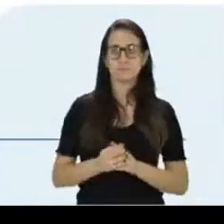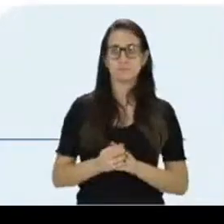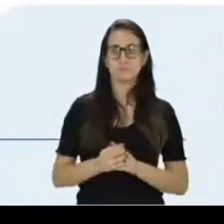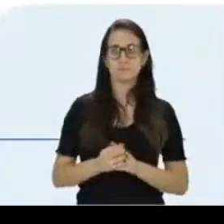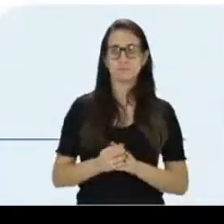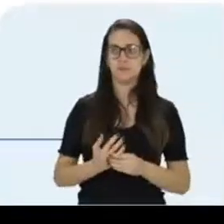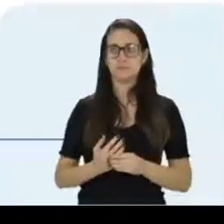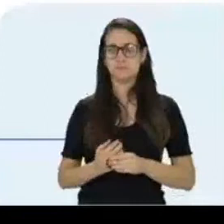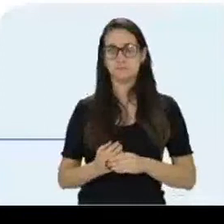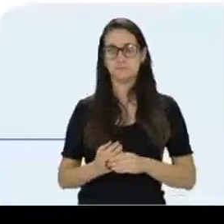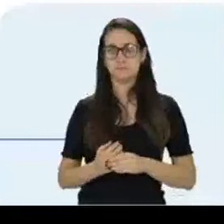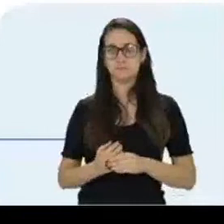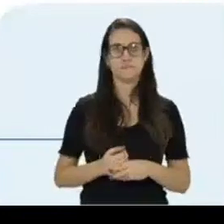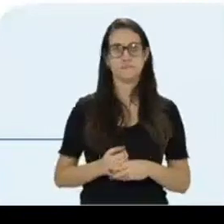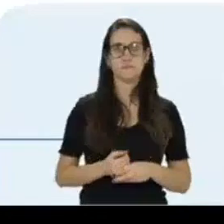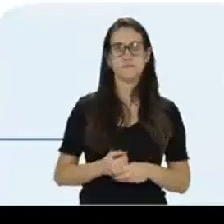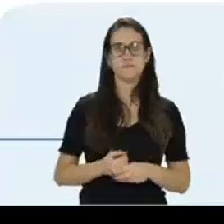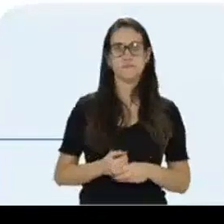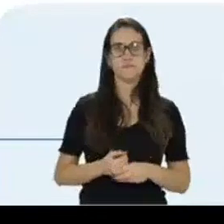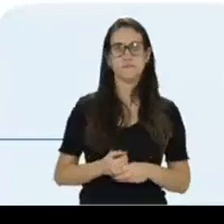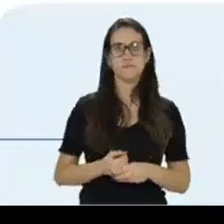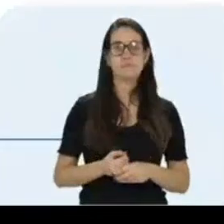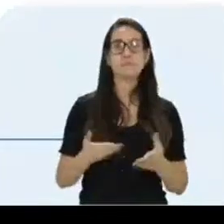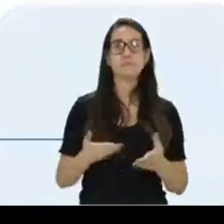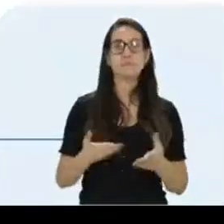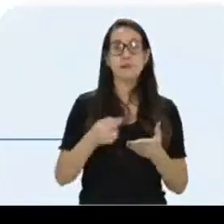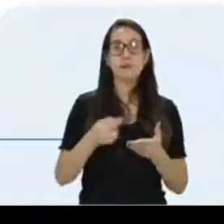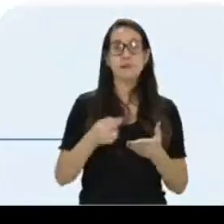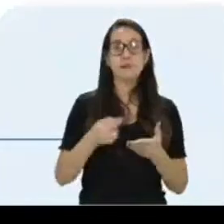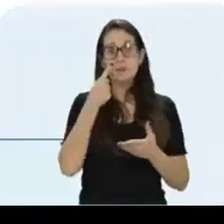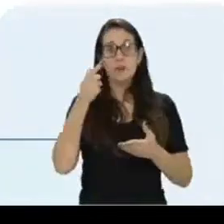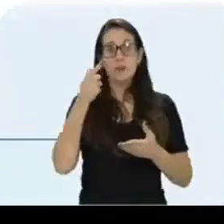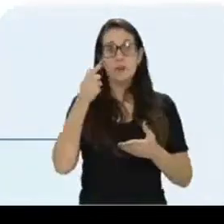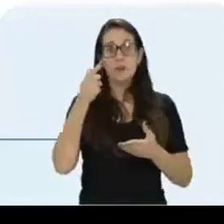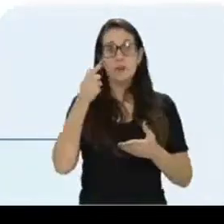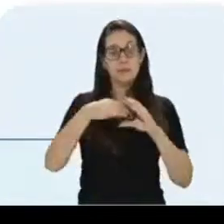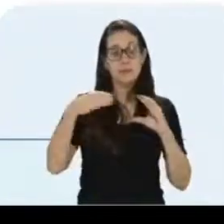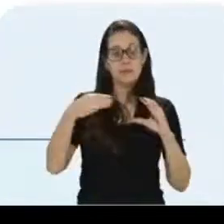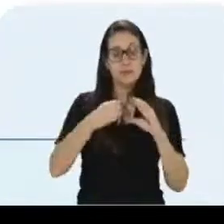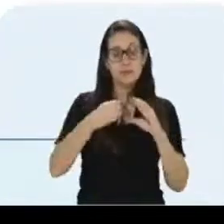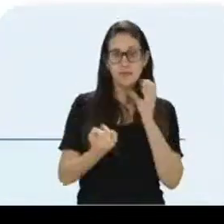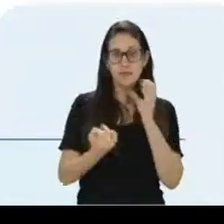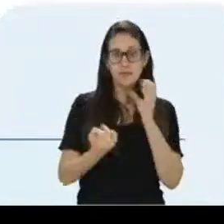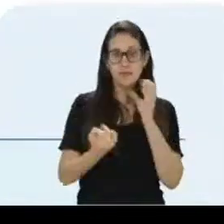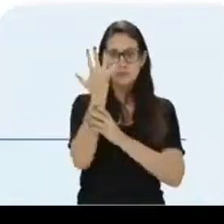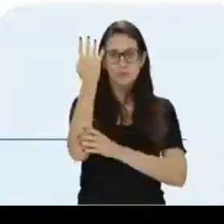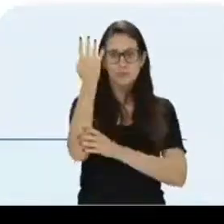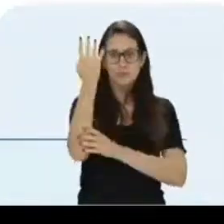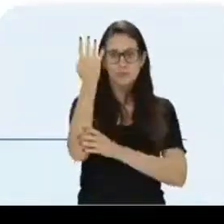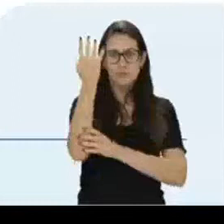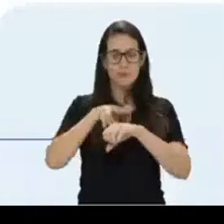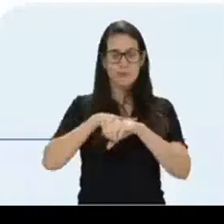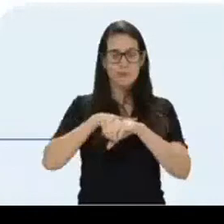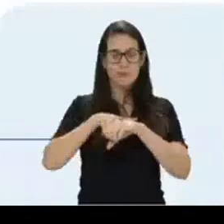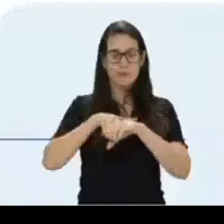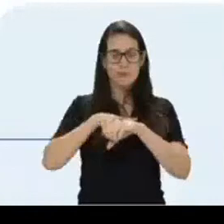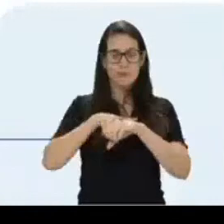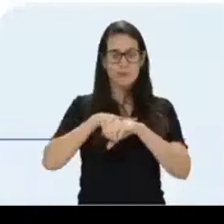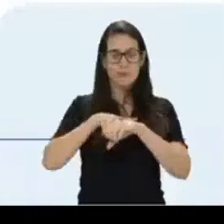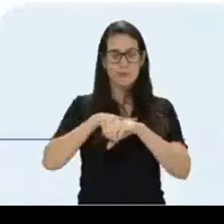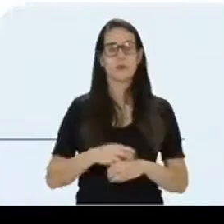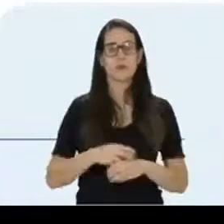Então, observando, né, aquela ali, uma outra célula vegetal, aqui nós temos o exemplo para comparar, nós